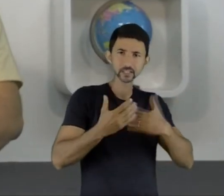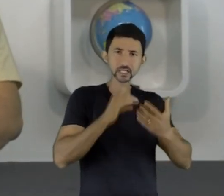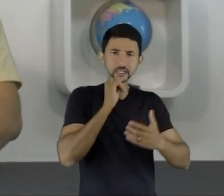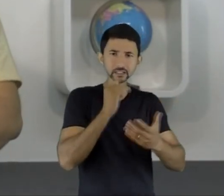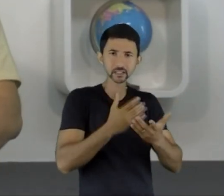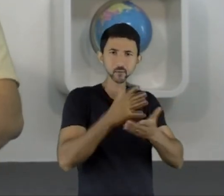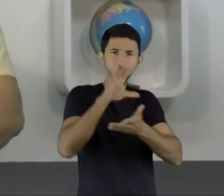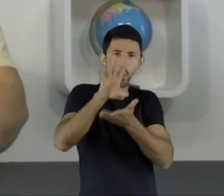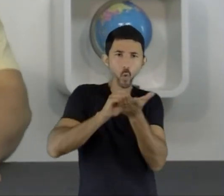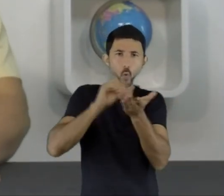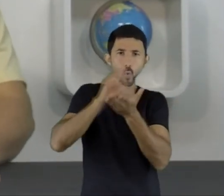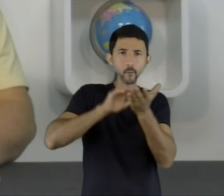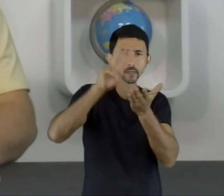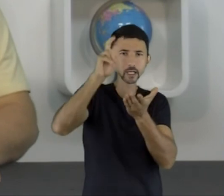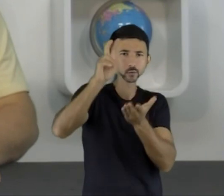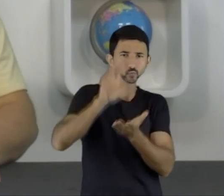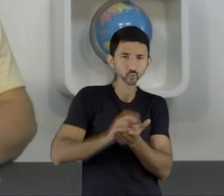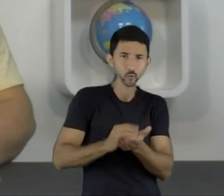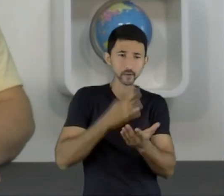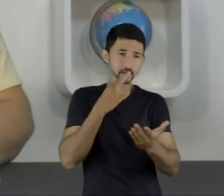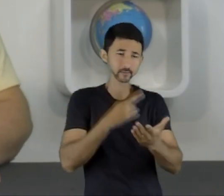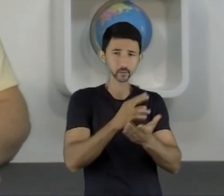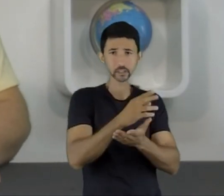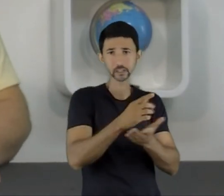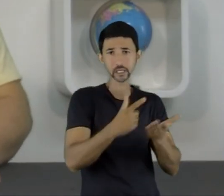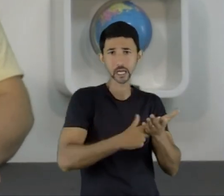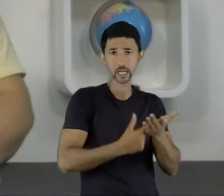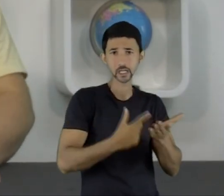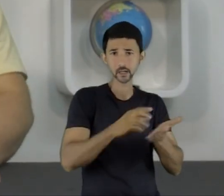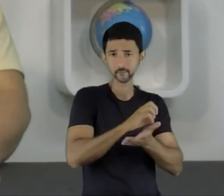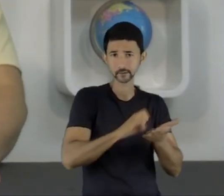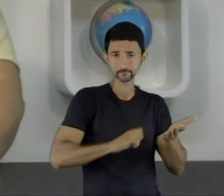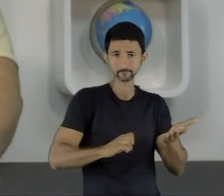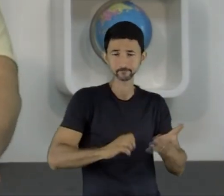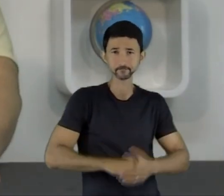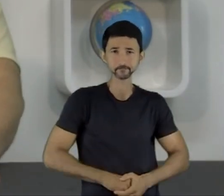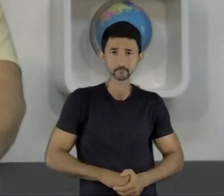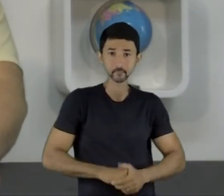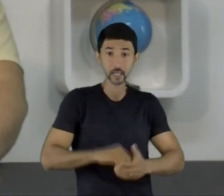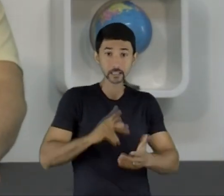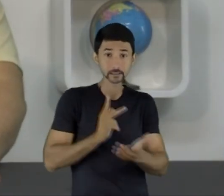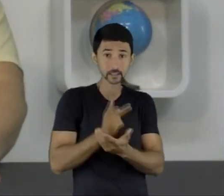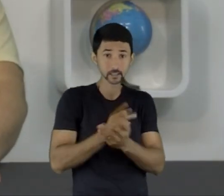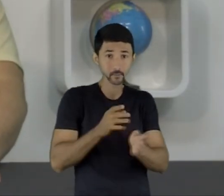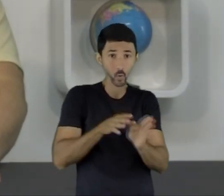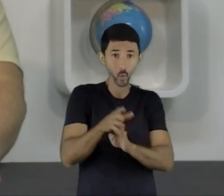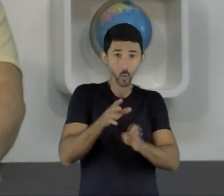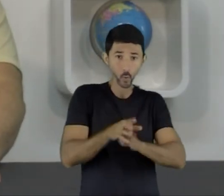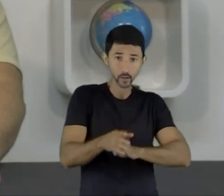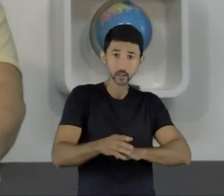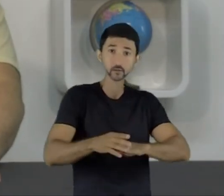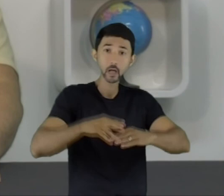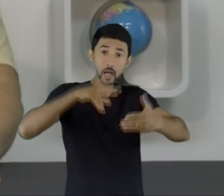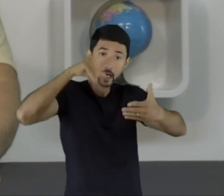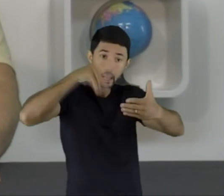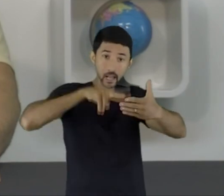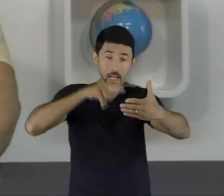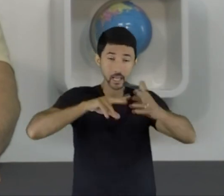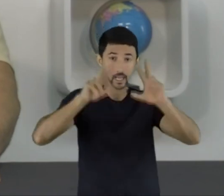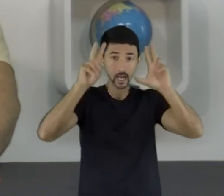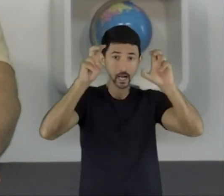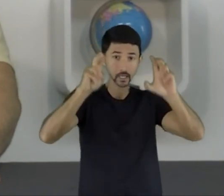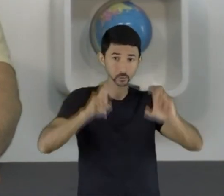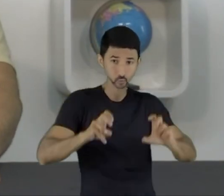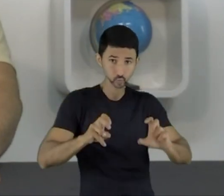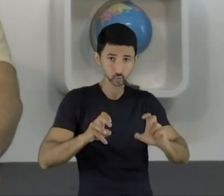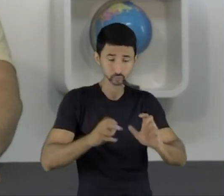Você a copiar o assunto, né? E resolver o exercício do livro. Mas eu sempre oriento meus alunos que eles possam ler o conteúdo por